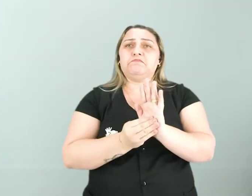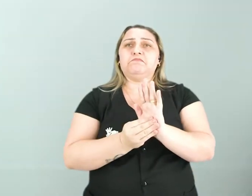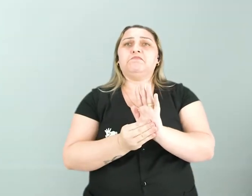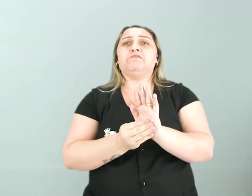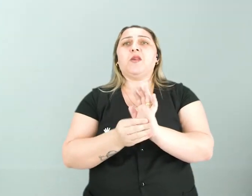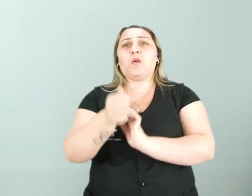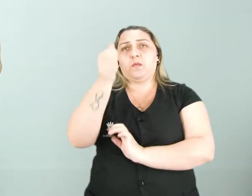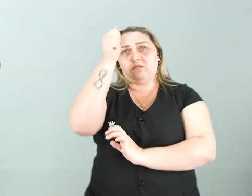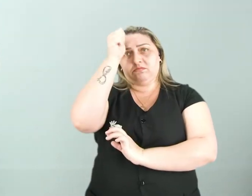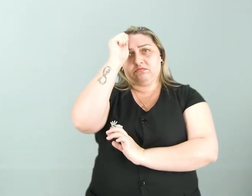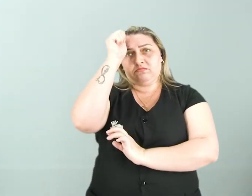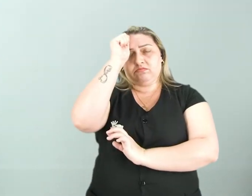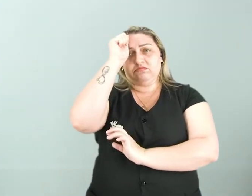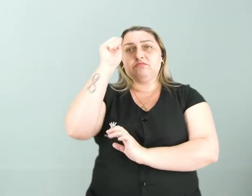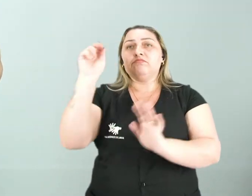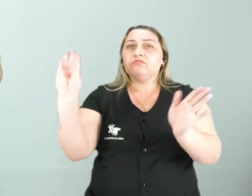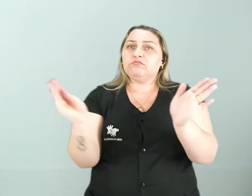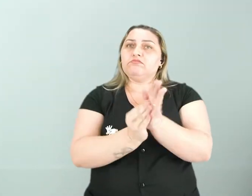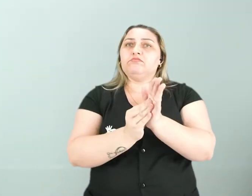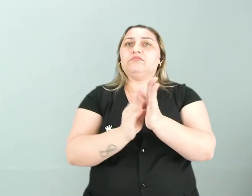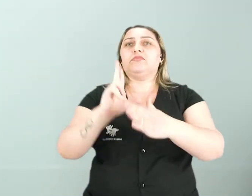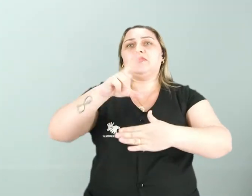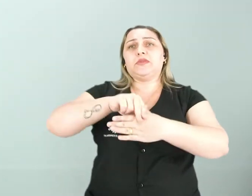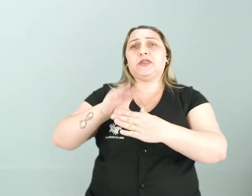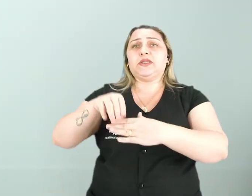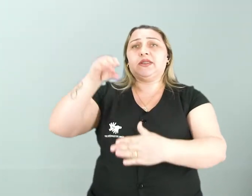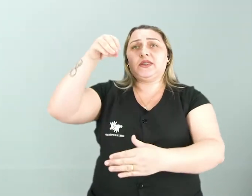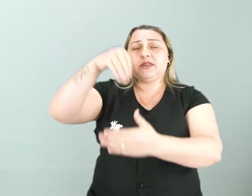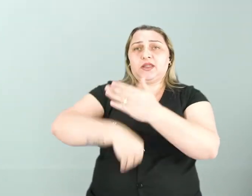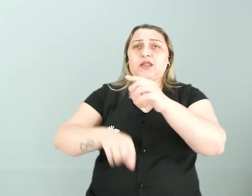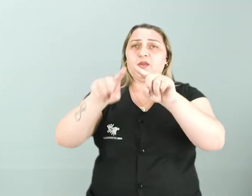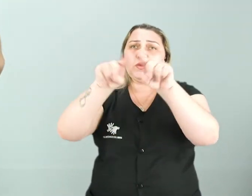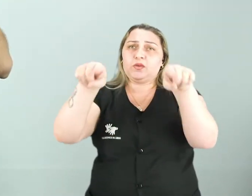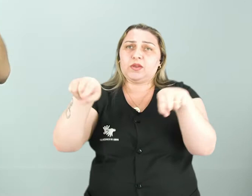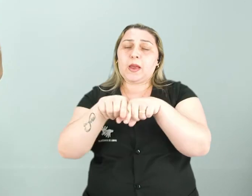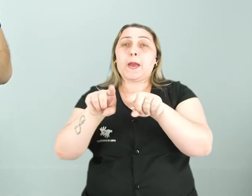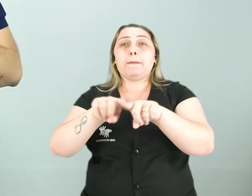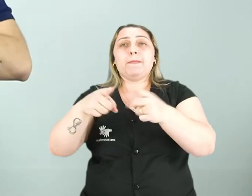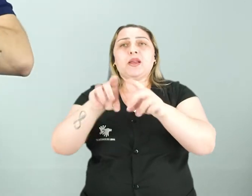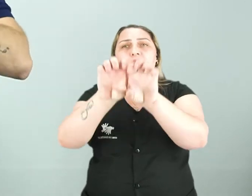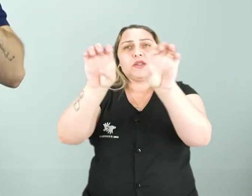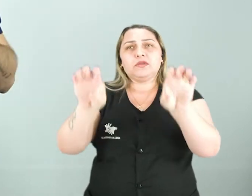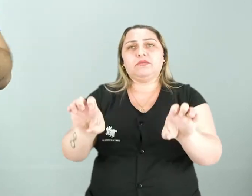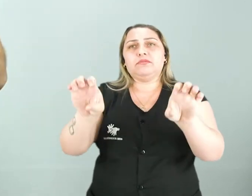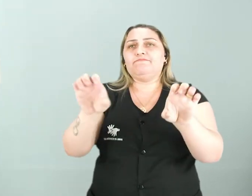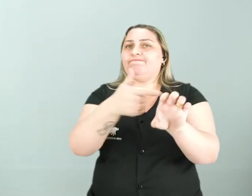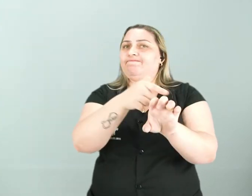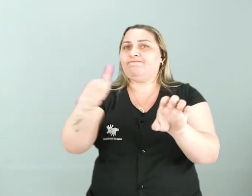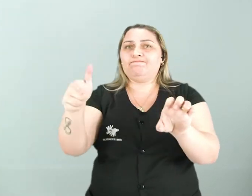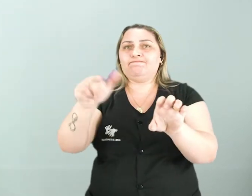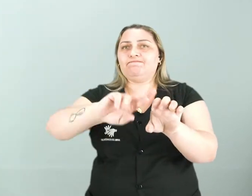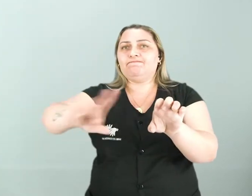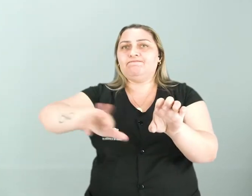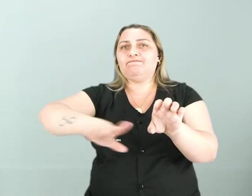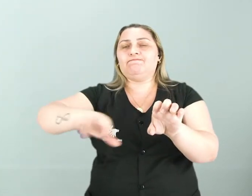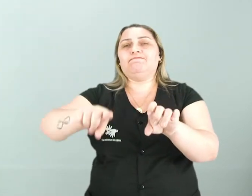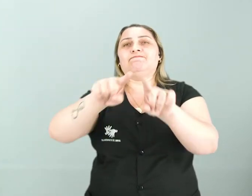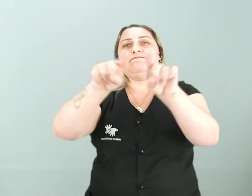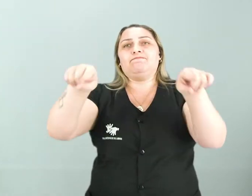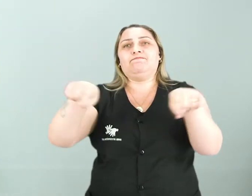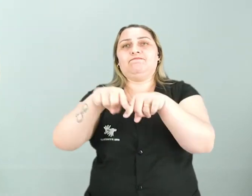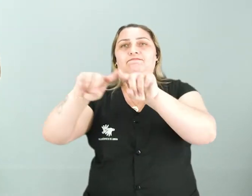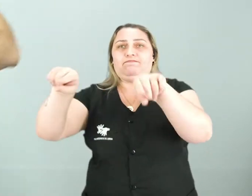autor coloca um cordel, uma parte do cordel dentro de um quadrinho, mas a estrutura dele não é um